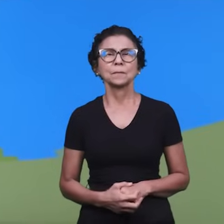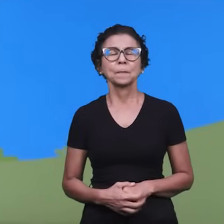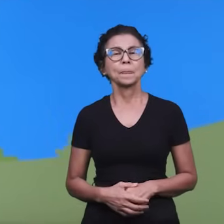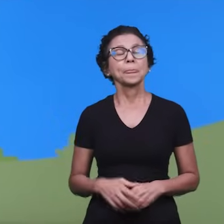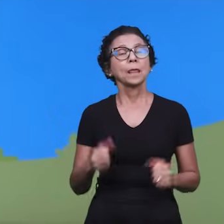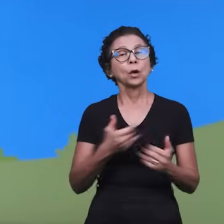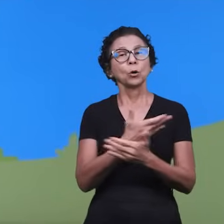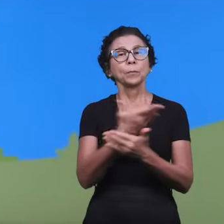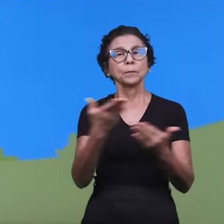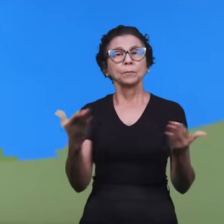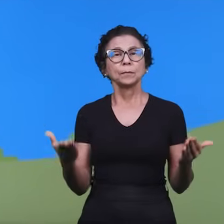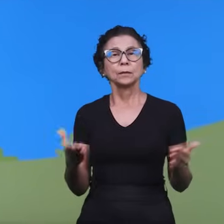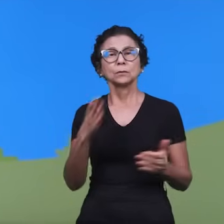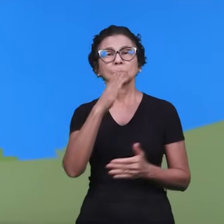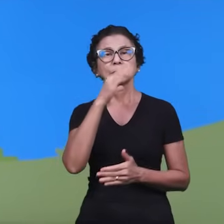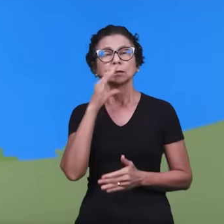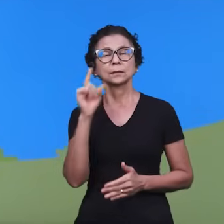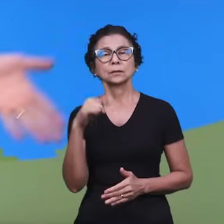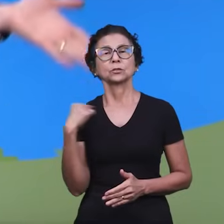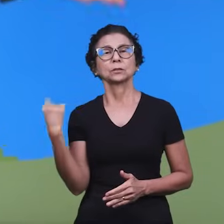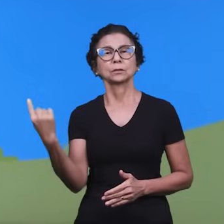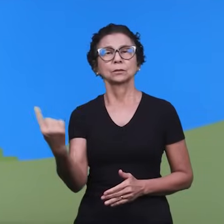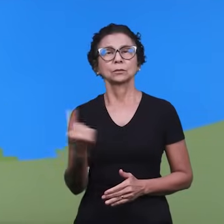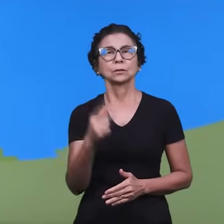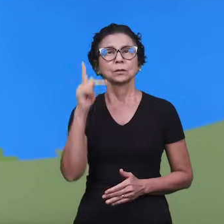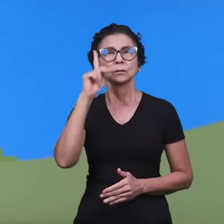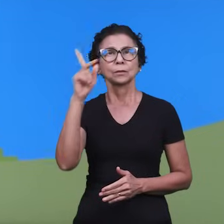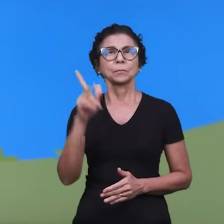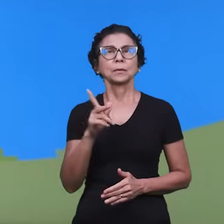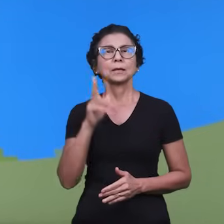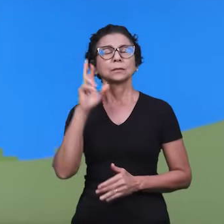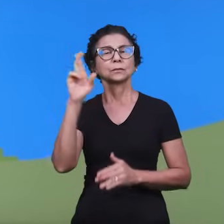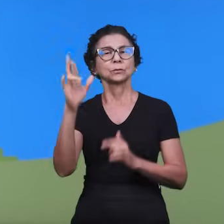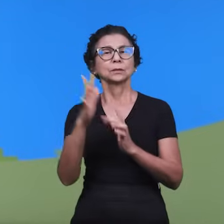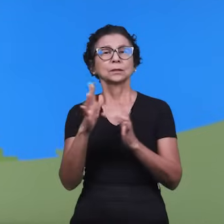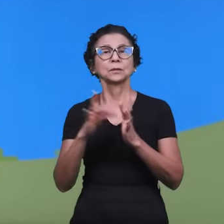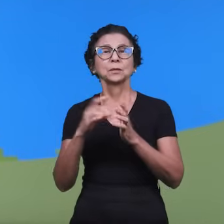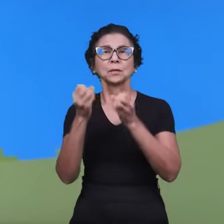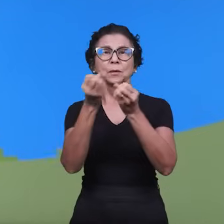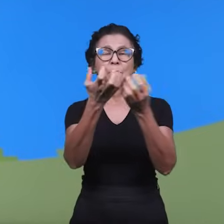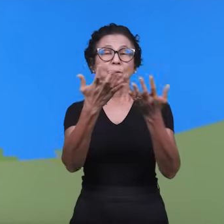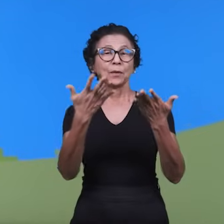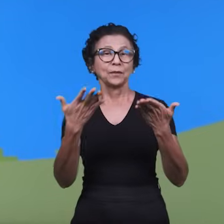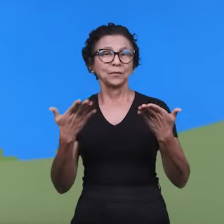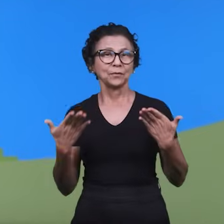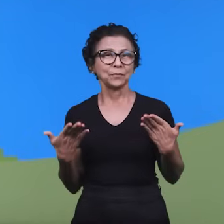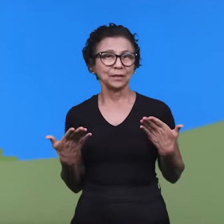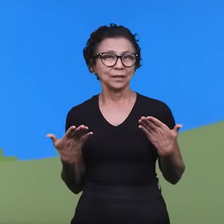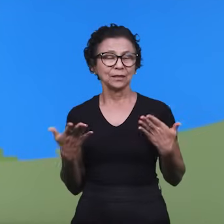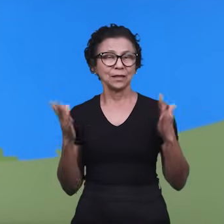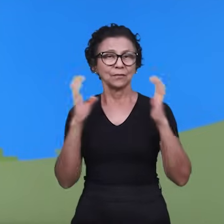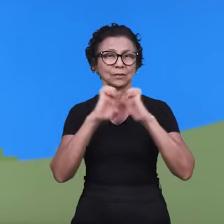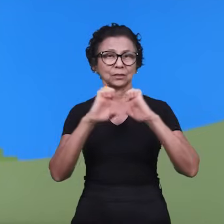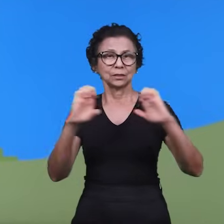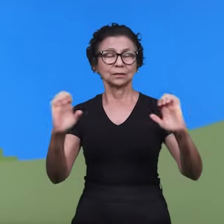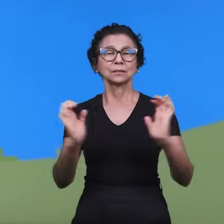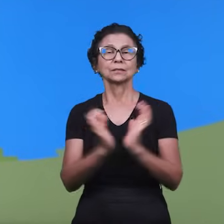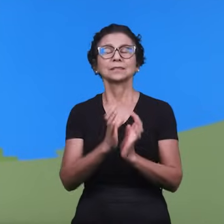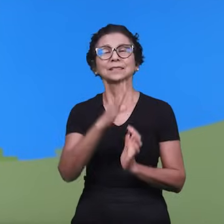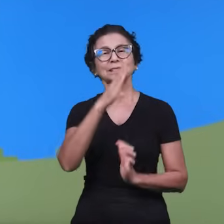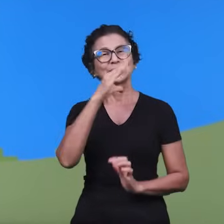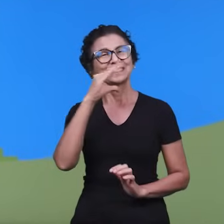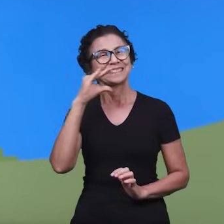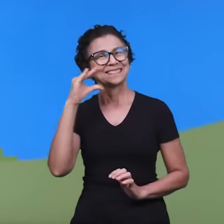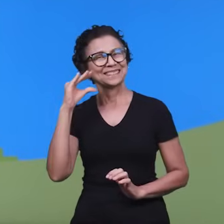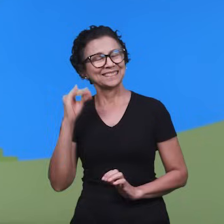nos ouvindo com a paz do Senhor. Sejam bem-vindos à evangelização da classe de adolescentes,